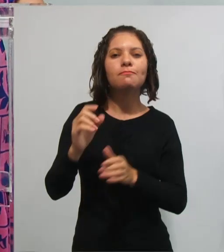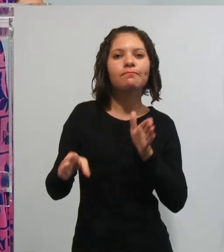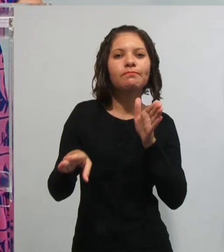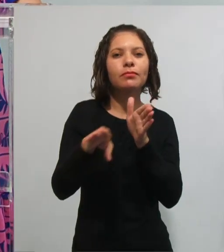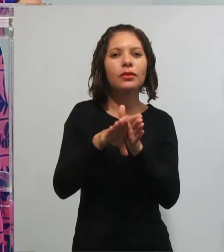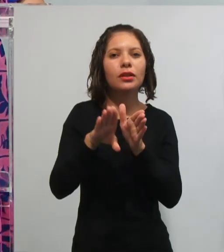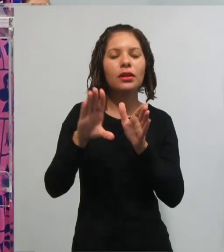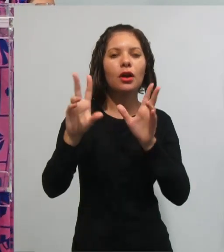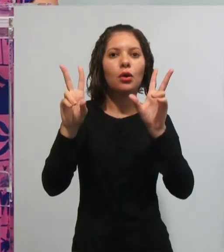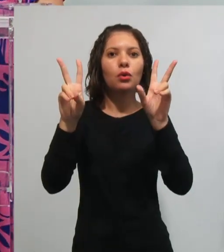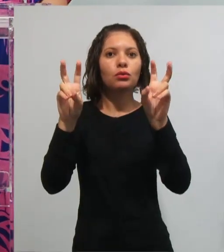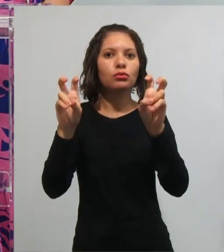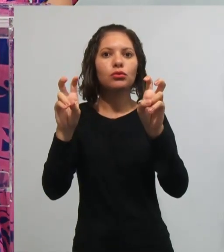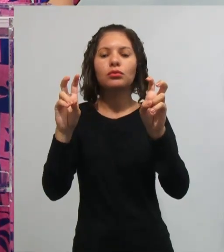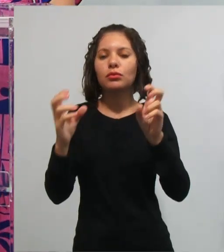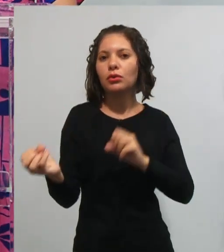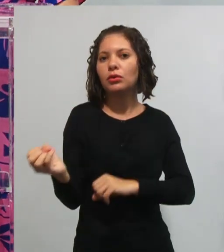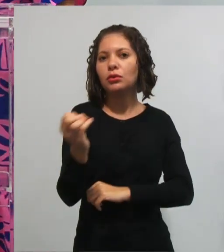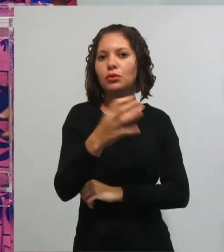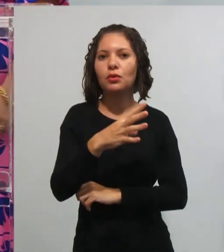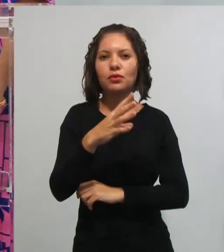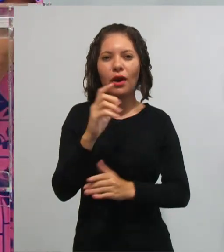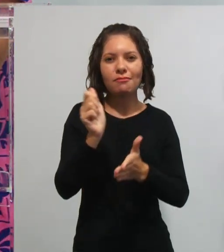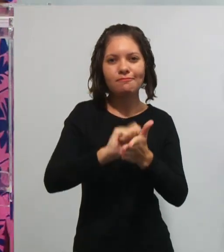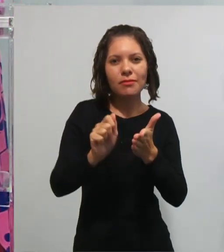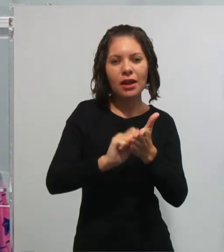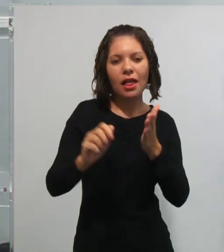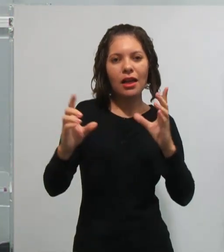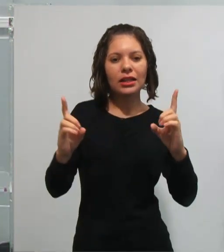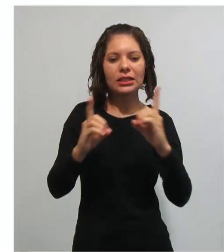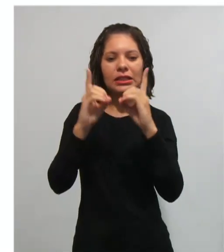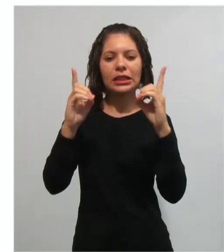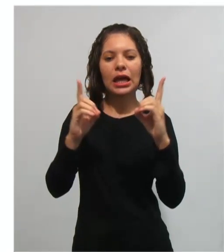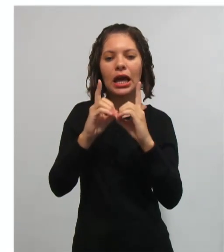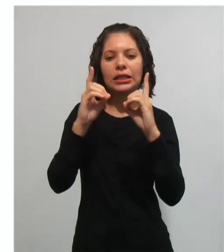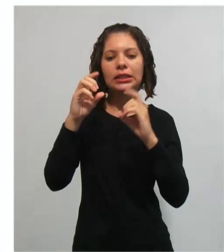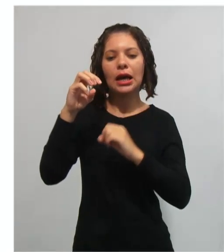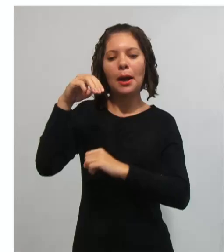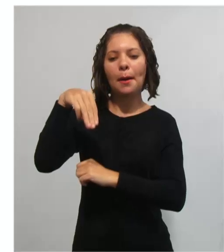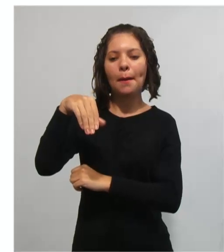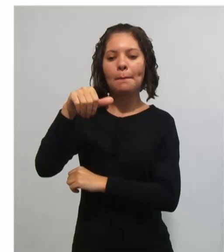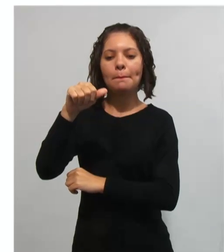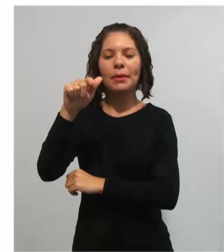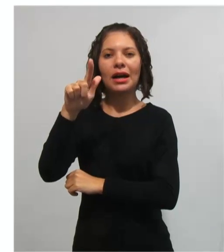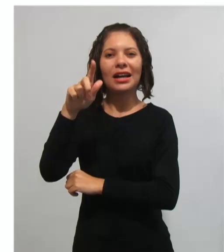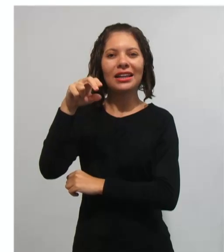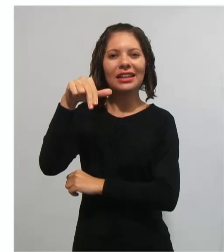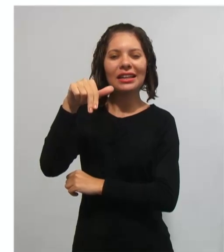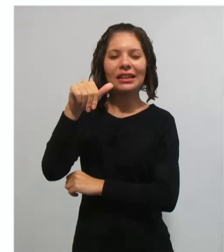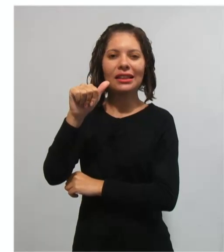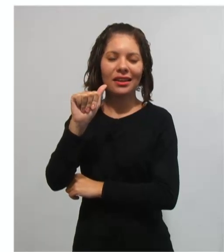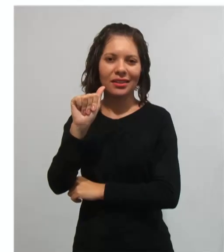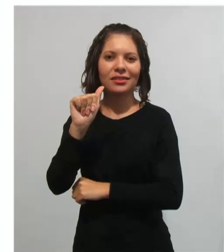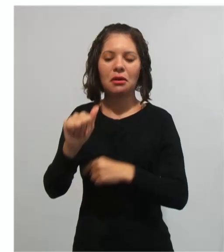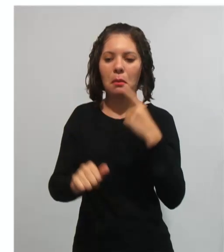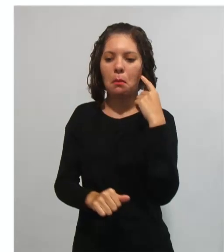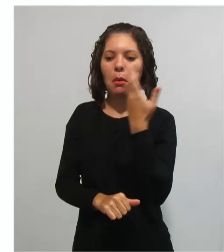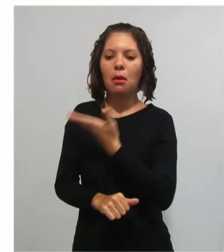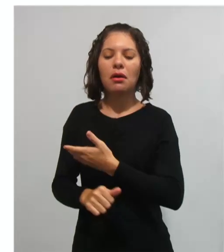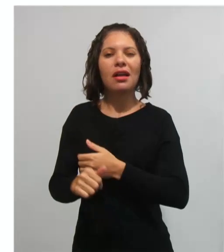os filhos de uma classe dos comerciantes, da classe que tinha mais recursos, eles